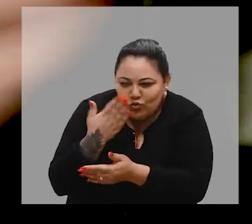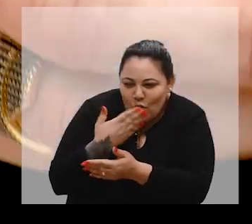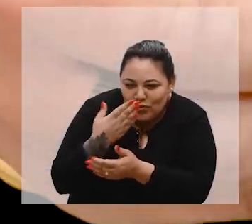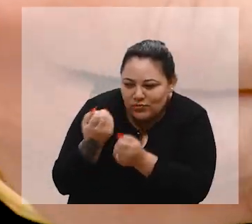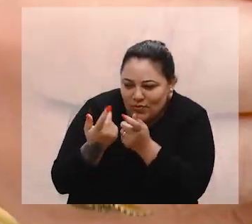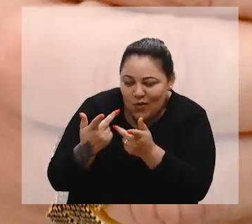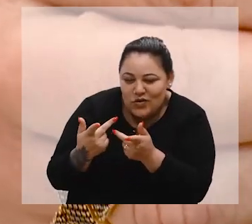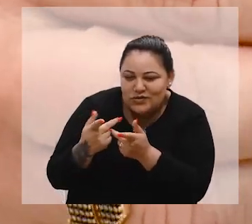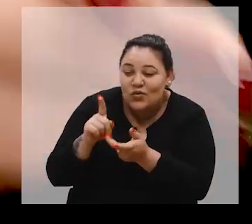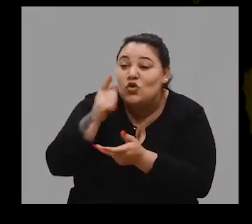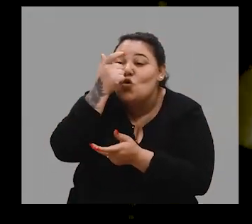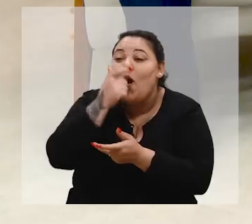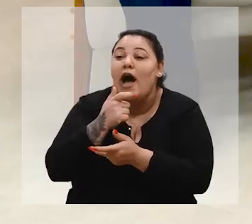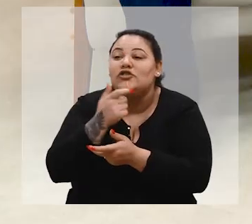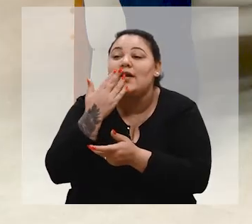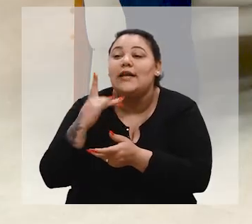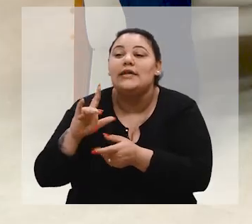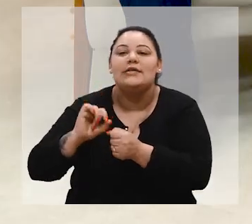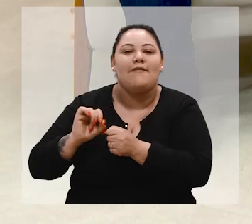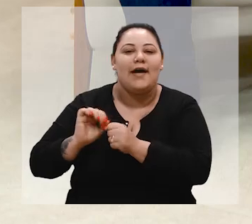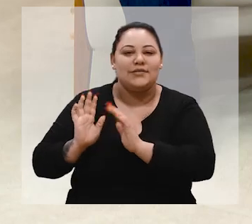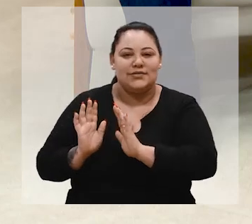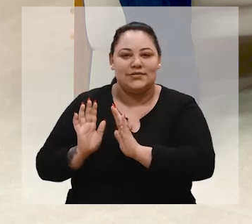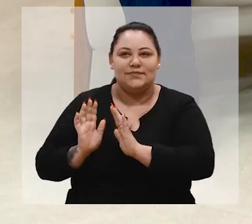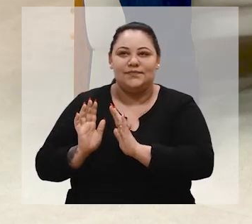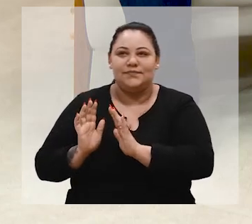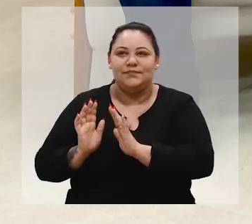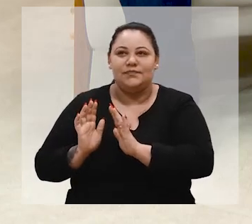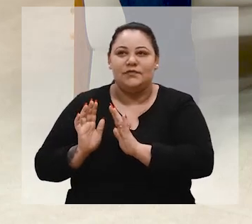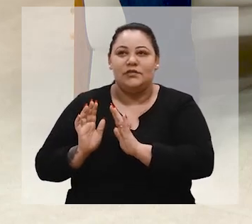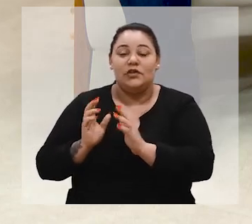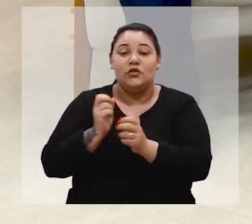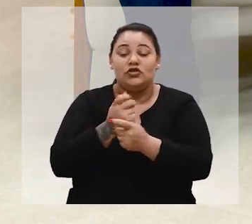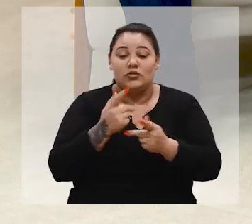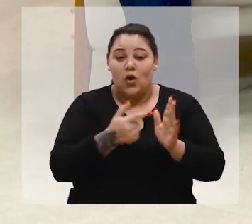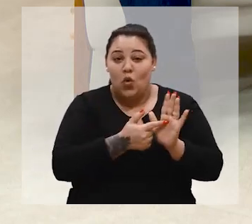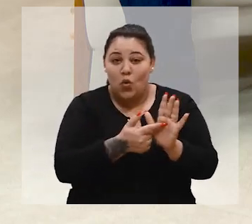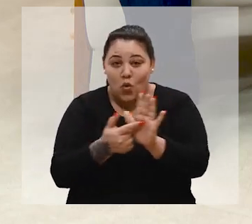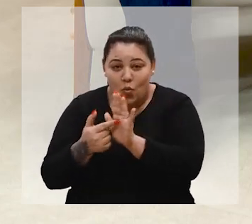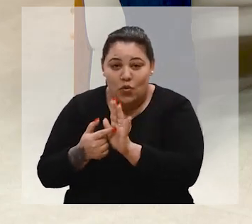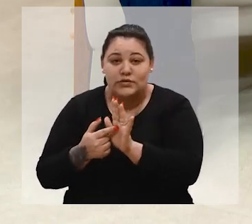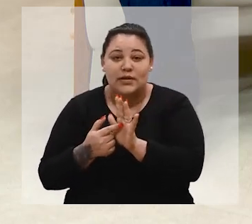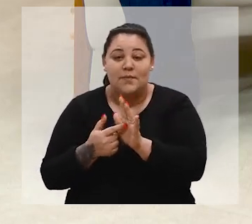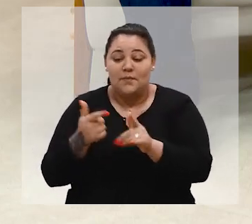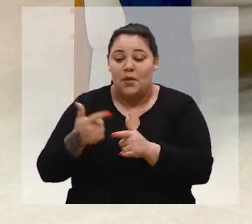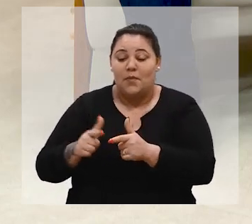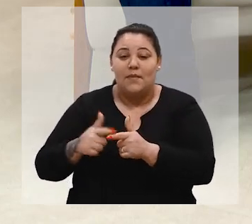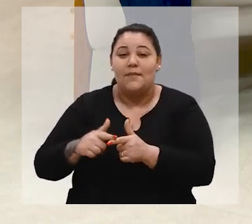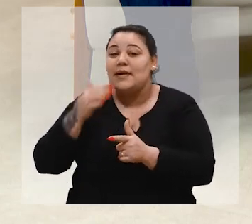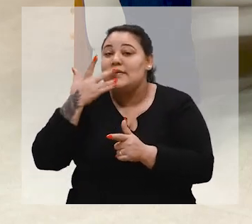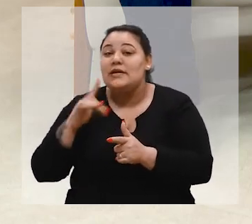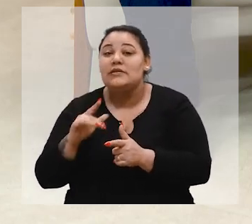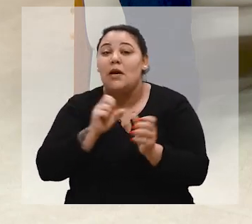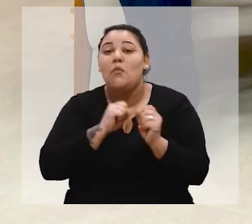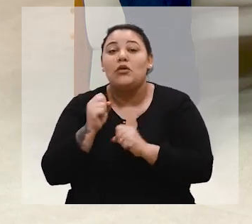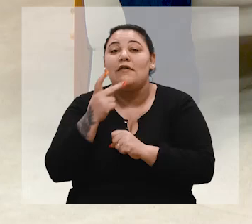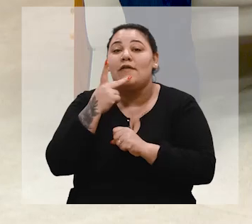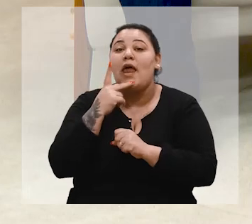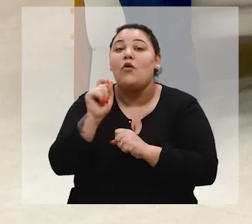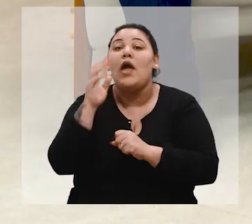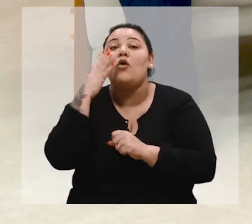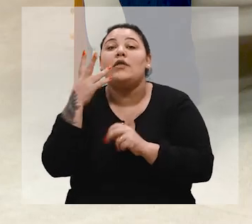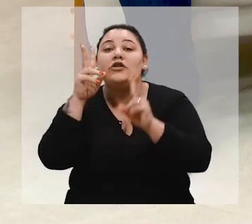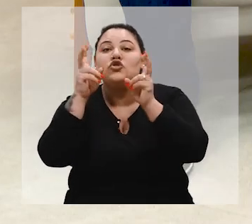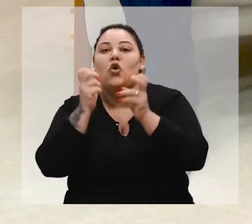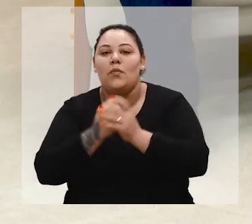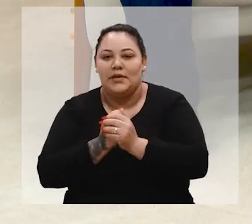queira, e aí o que você acha que ela deve fazer? Então a gente coloca situações, problemas para a criança poder falar o que ela entende